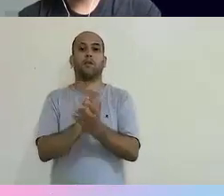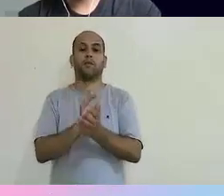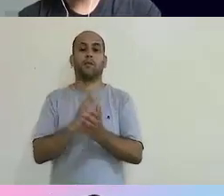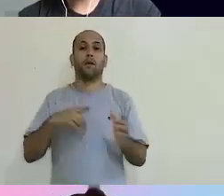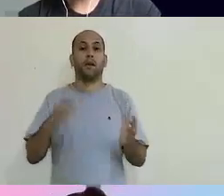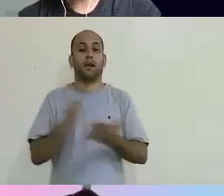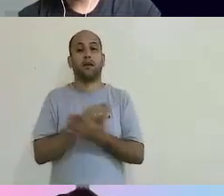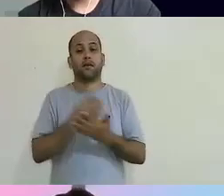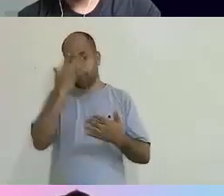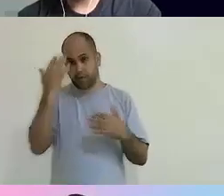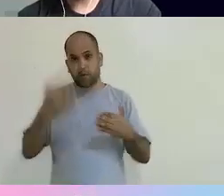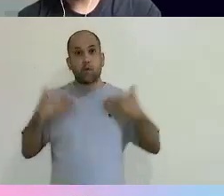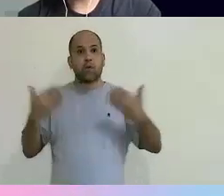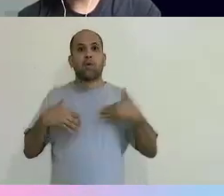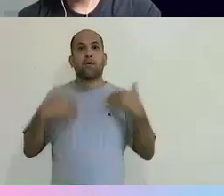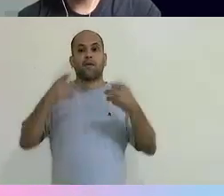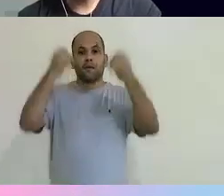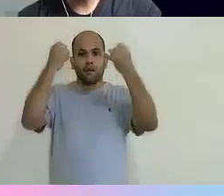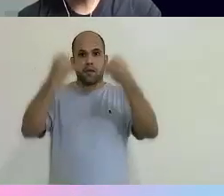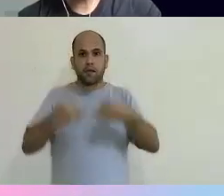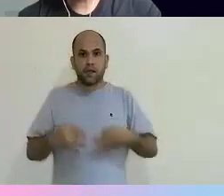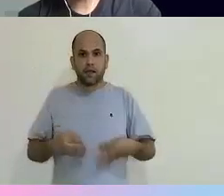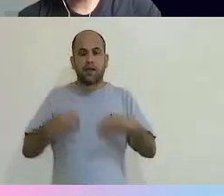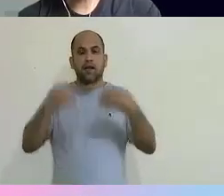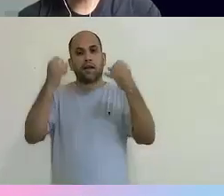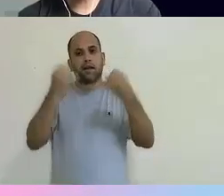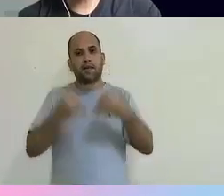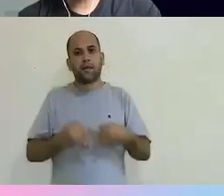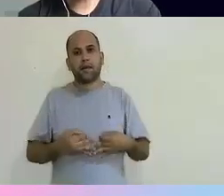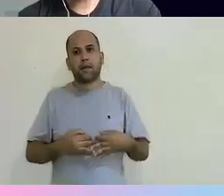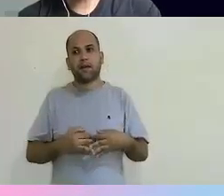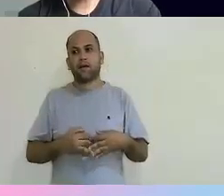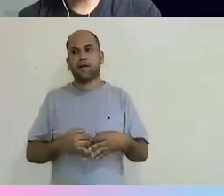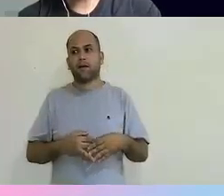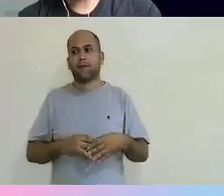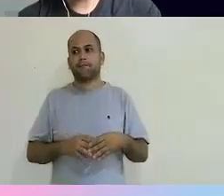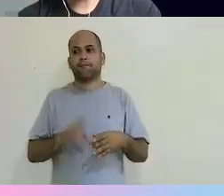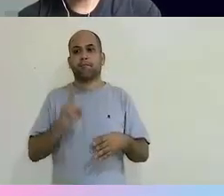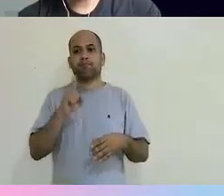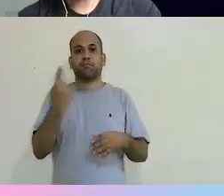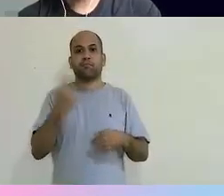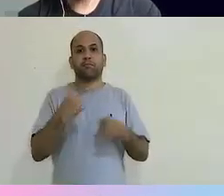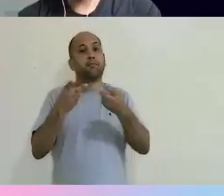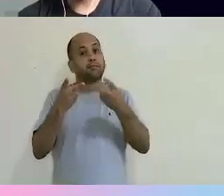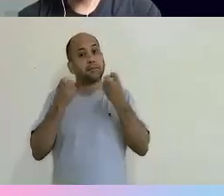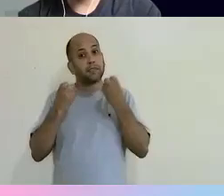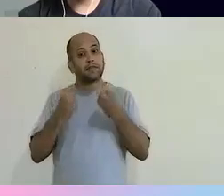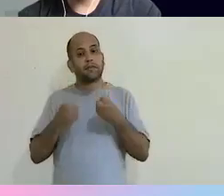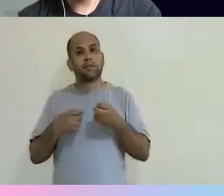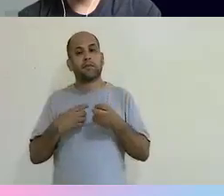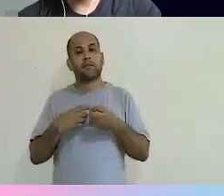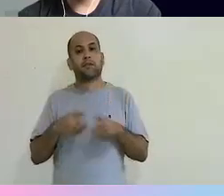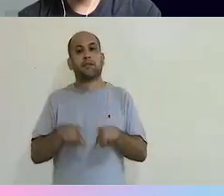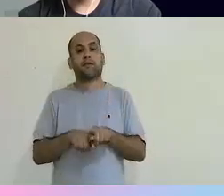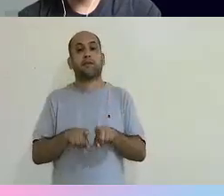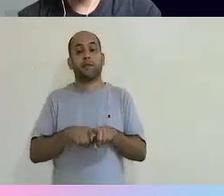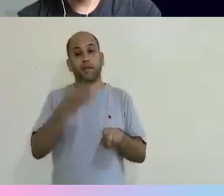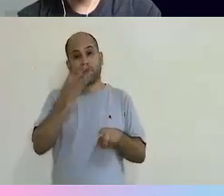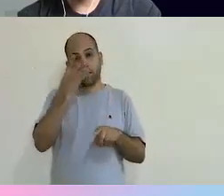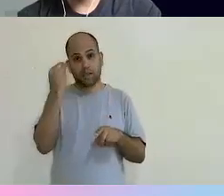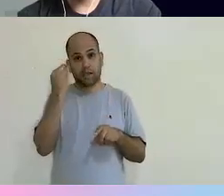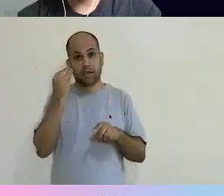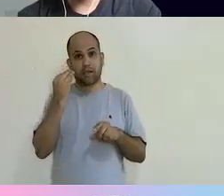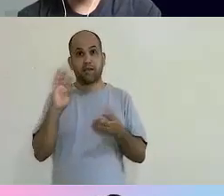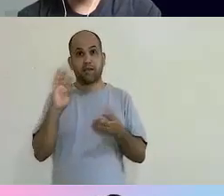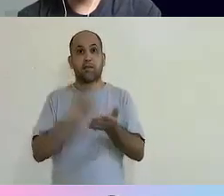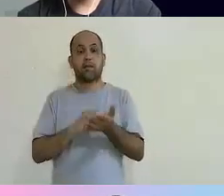tão afoita a se mostrar, e a gente percebe isso e esquece de colocar o outro junto